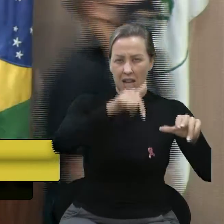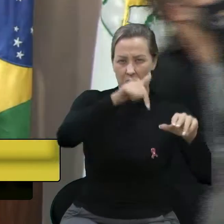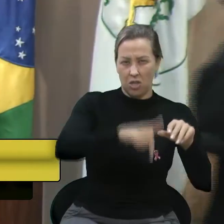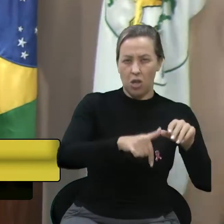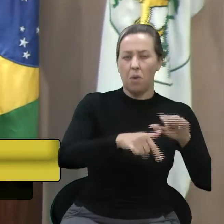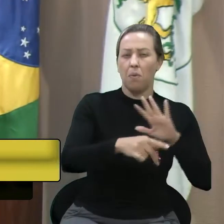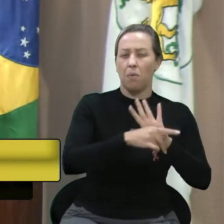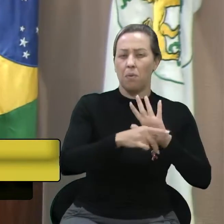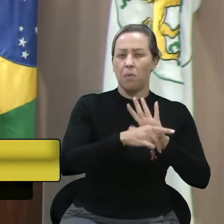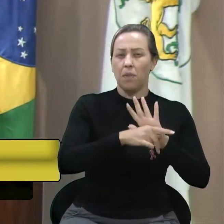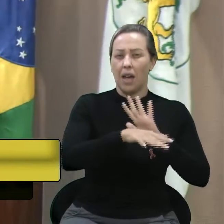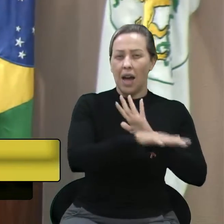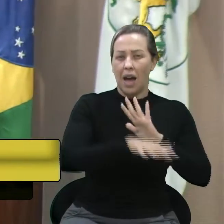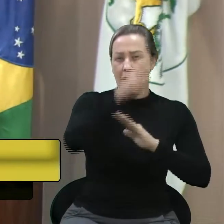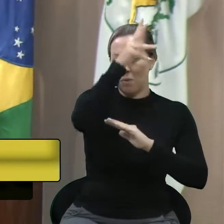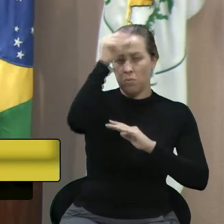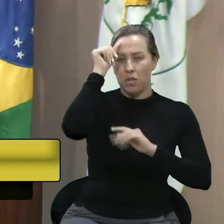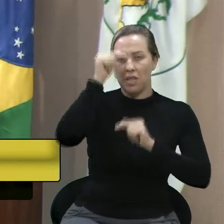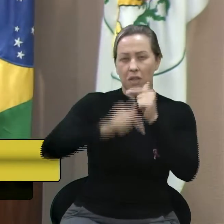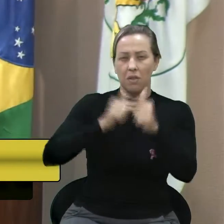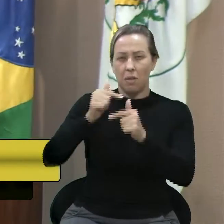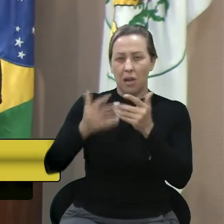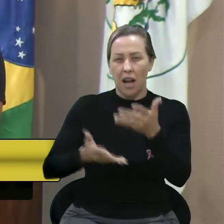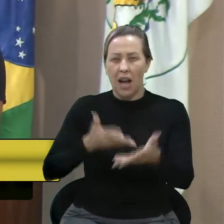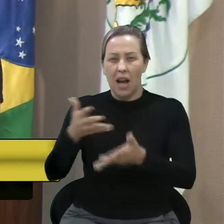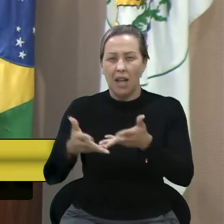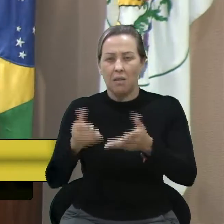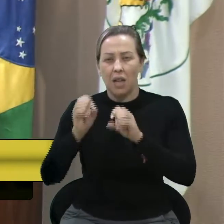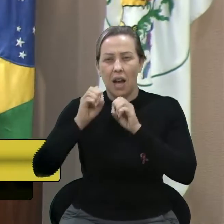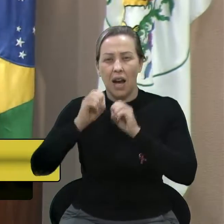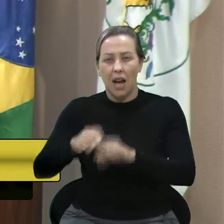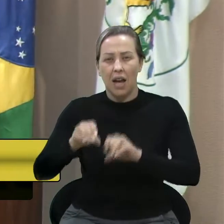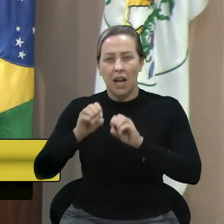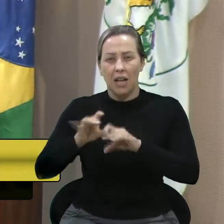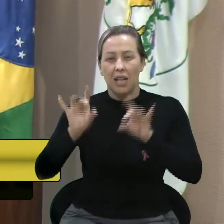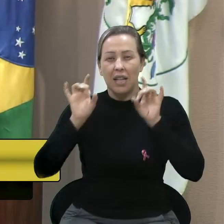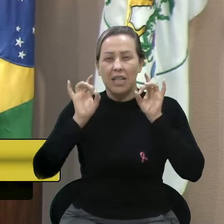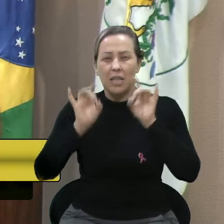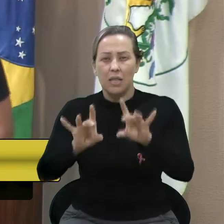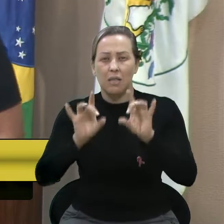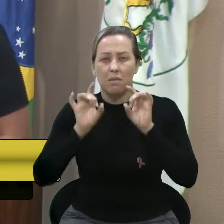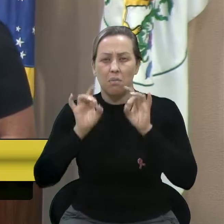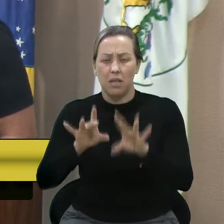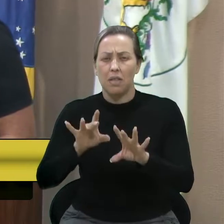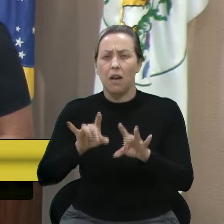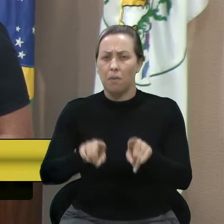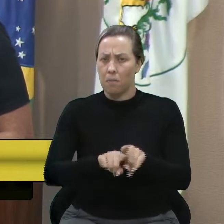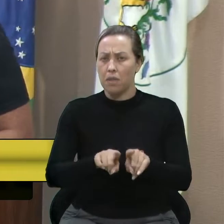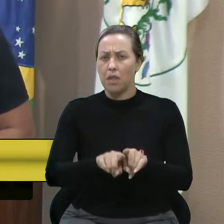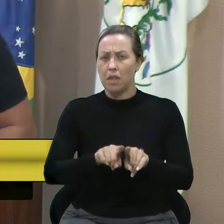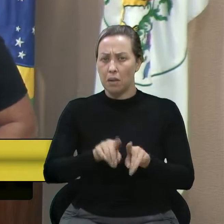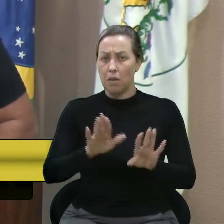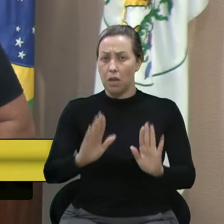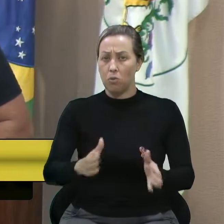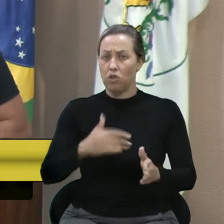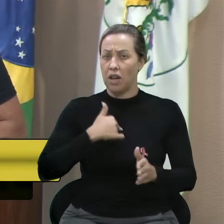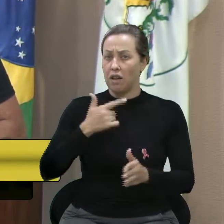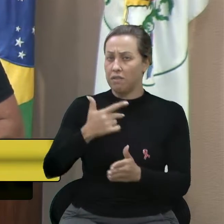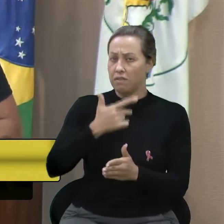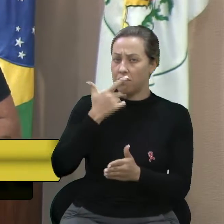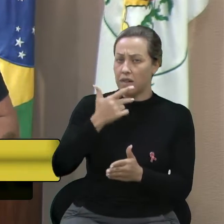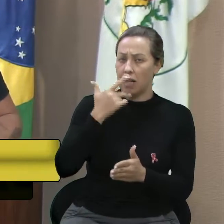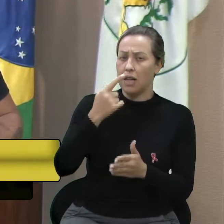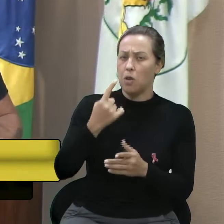que trabalham com o atendimento educacional especializado. Aliás, eu já falei isso aqui